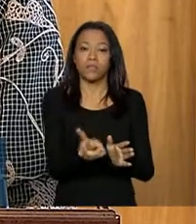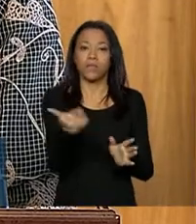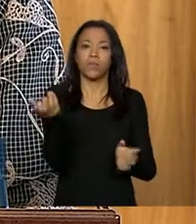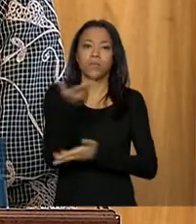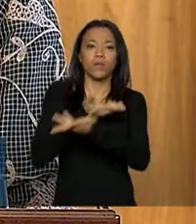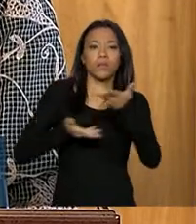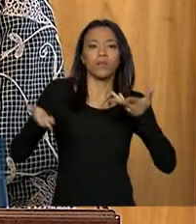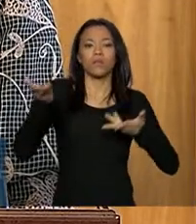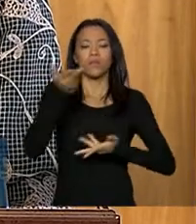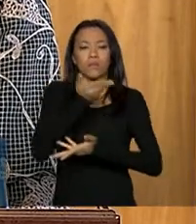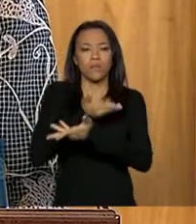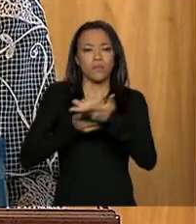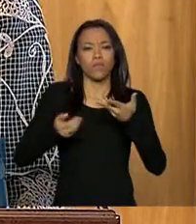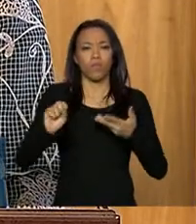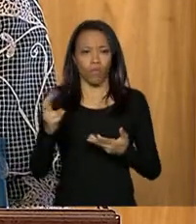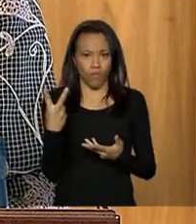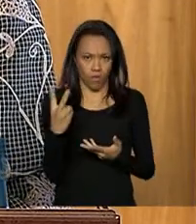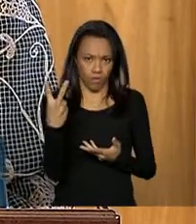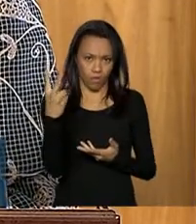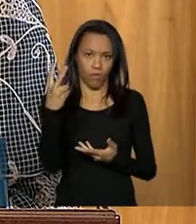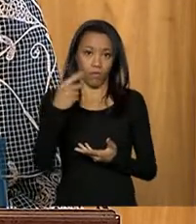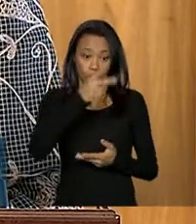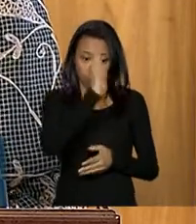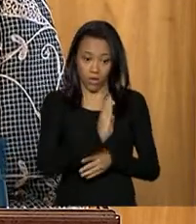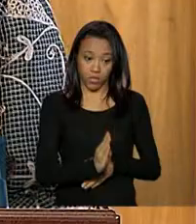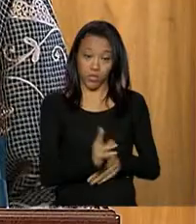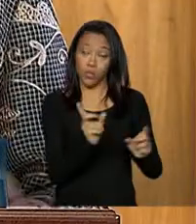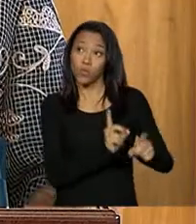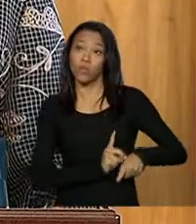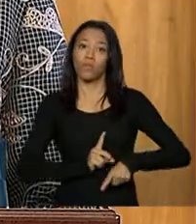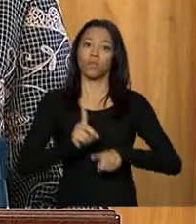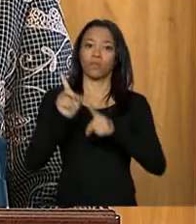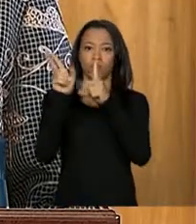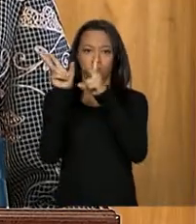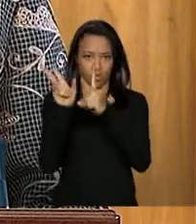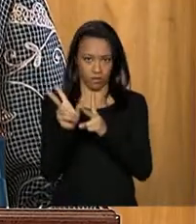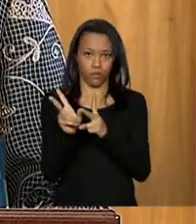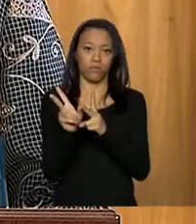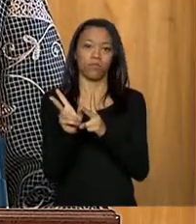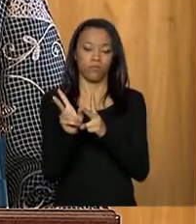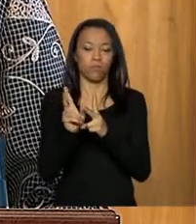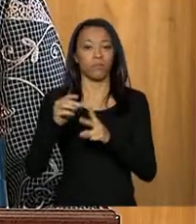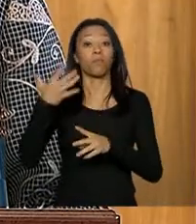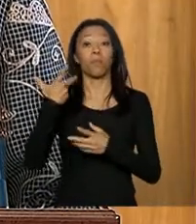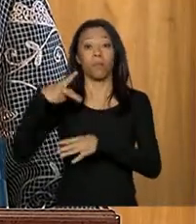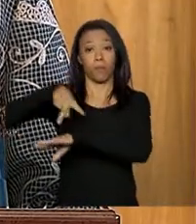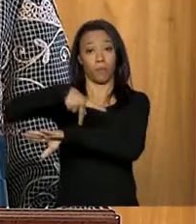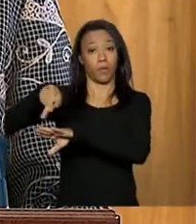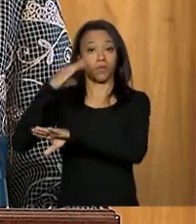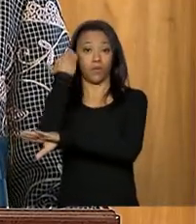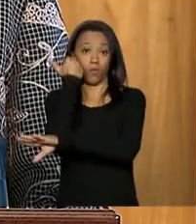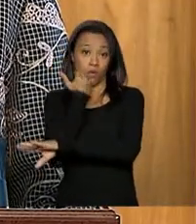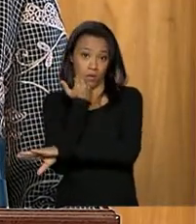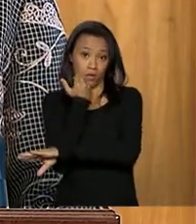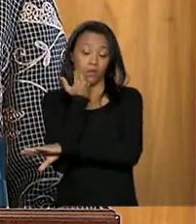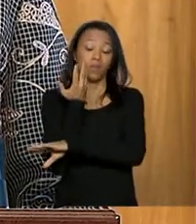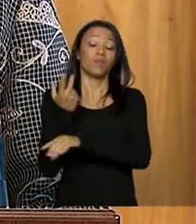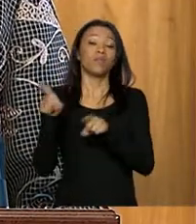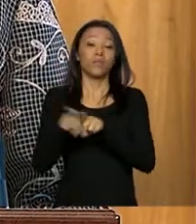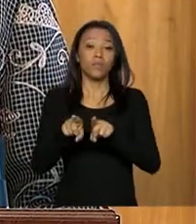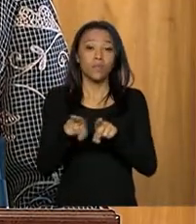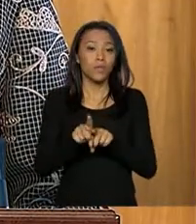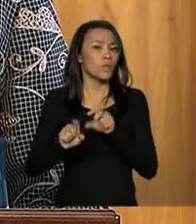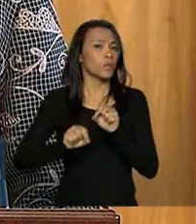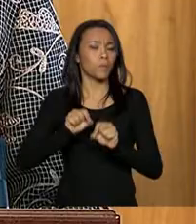valor agregado, exportações brasileiras com maior valor agregado para a Coreia, e a